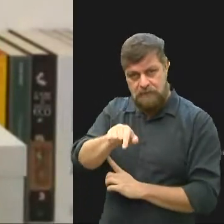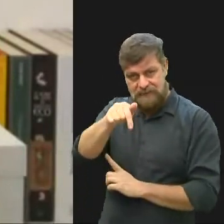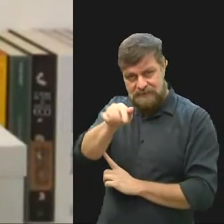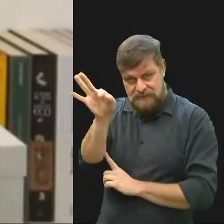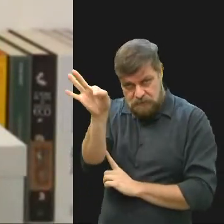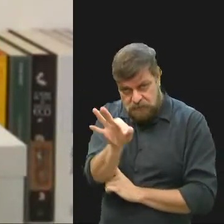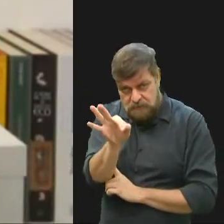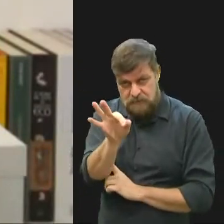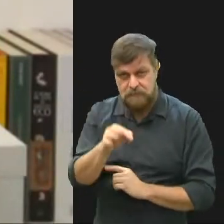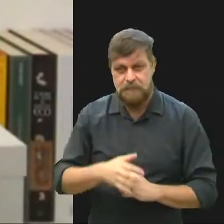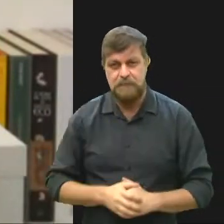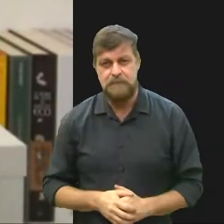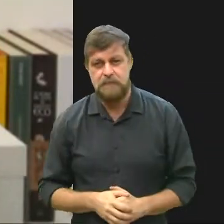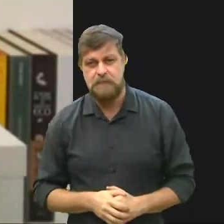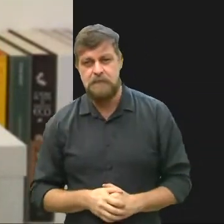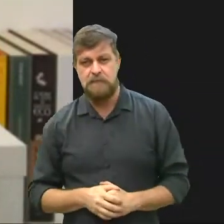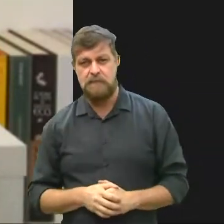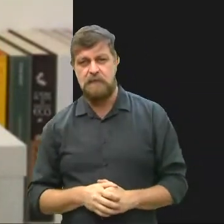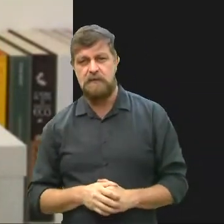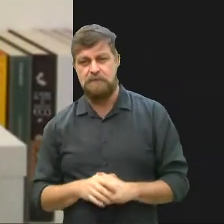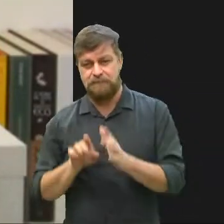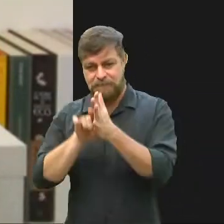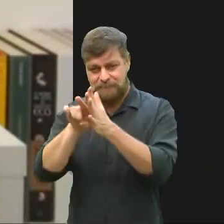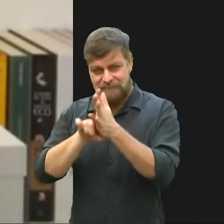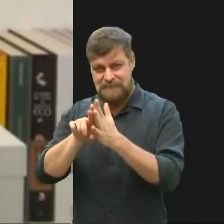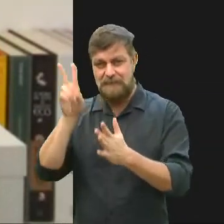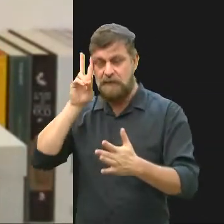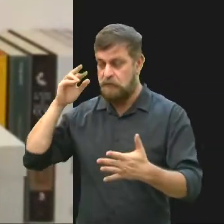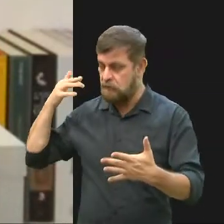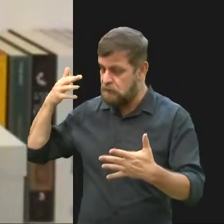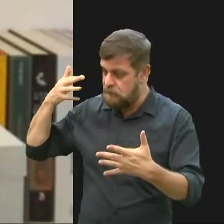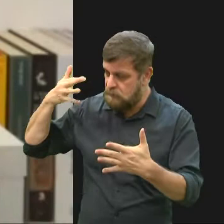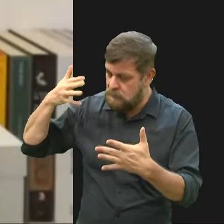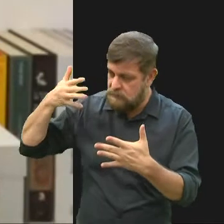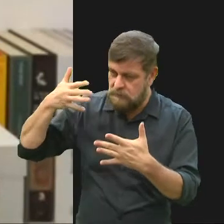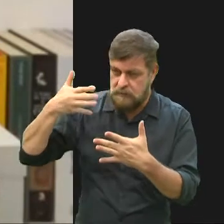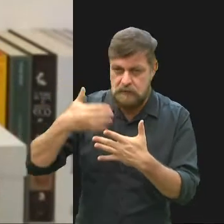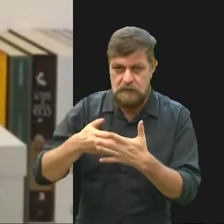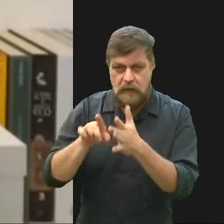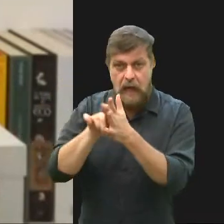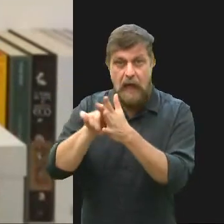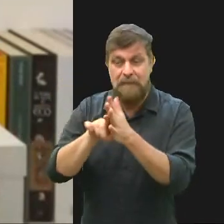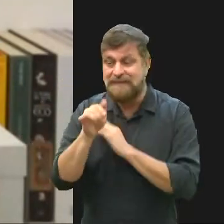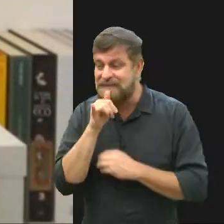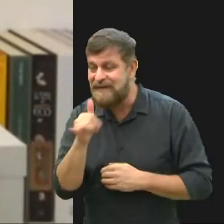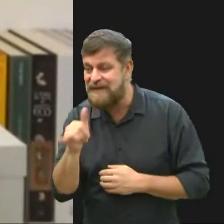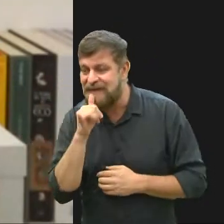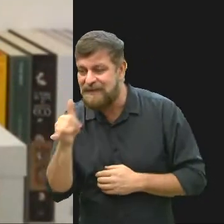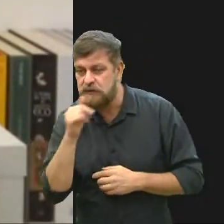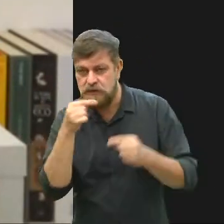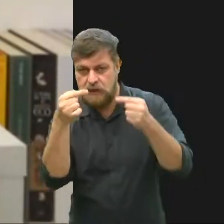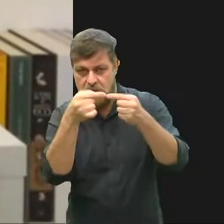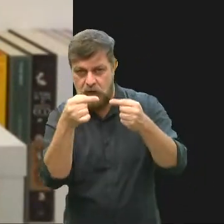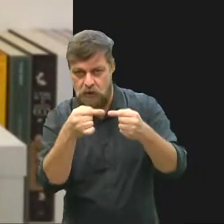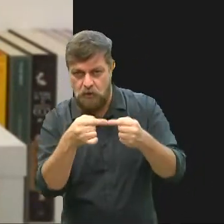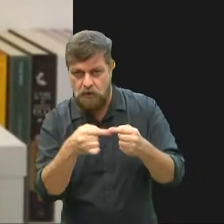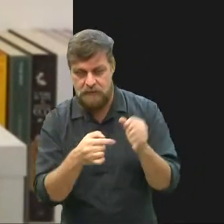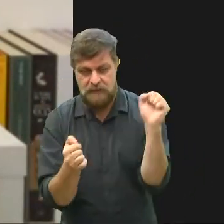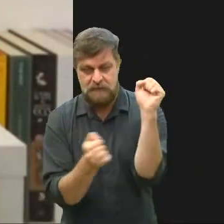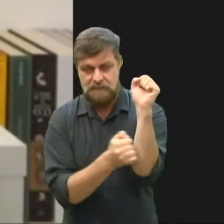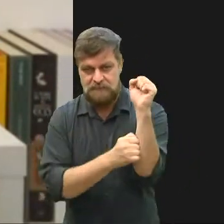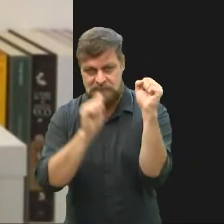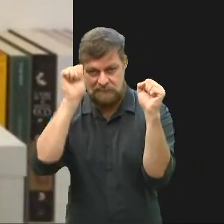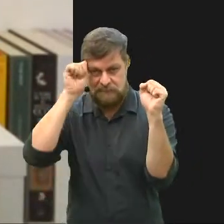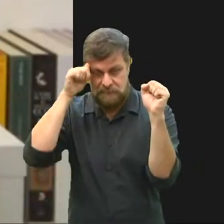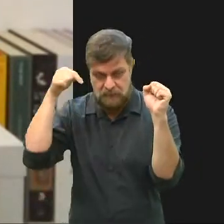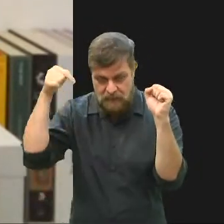8,7%. Os dados históricos também da Empresa de Pesquisa Energética referente à produção e ao